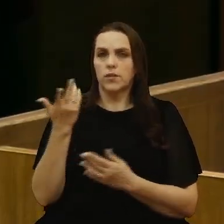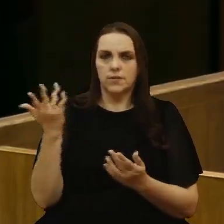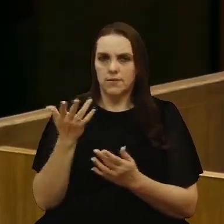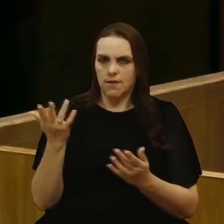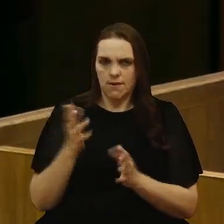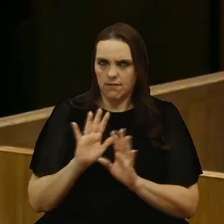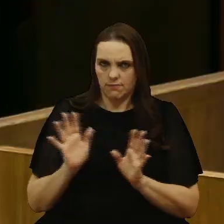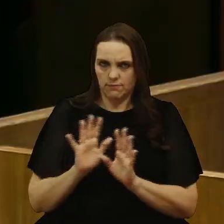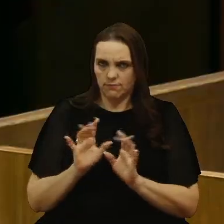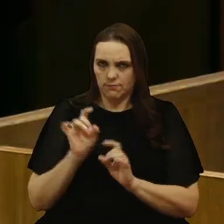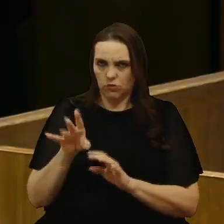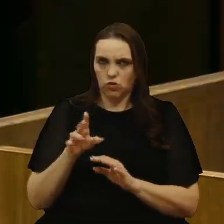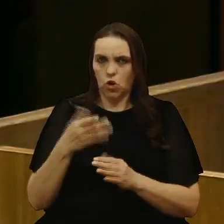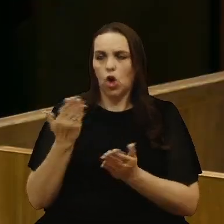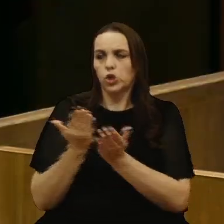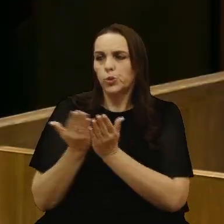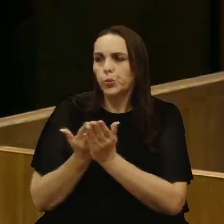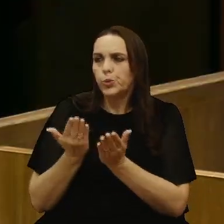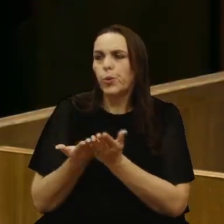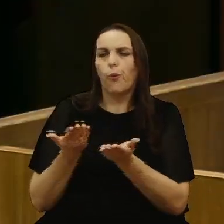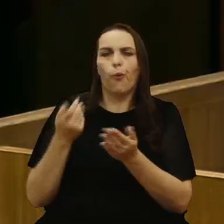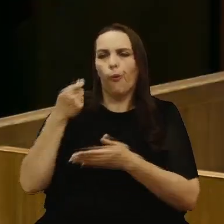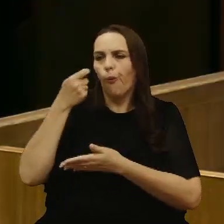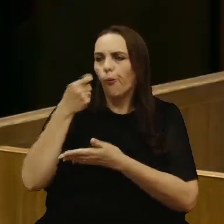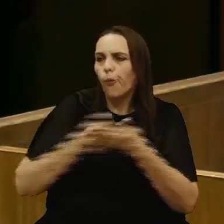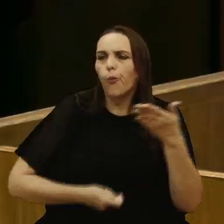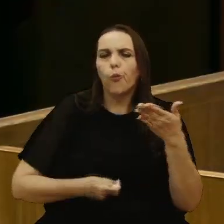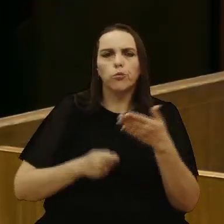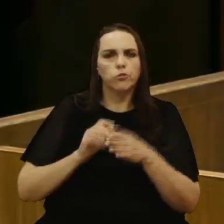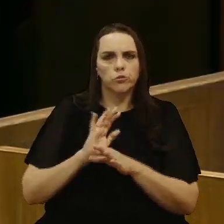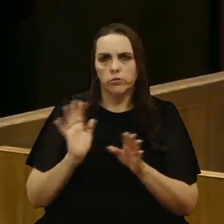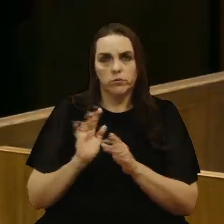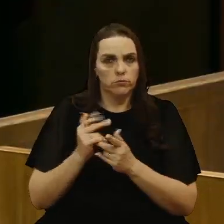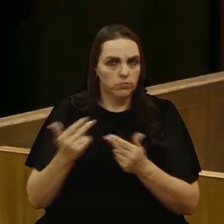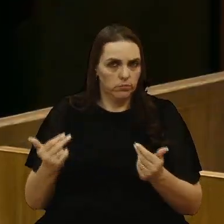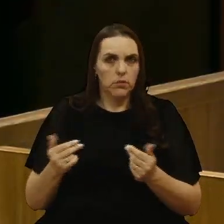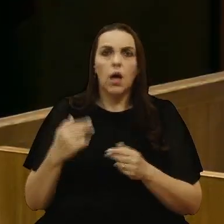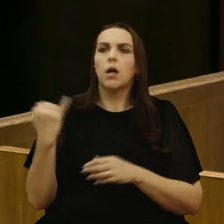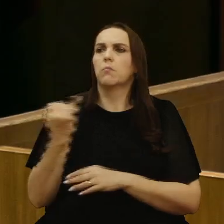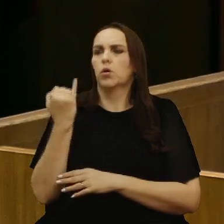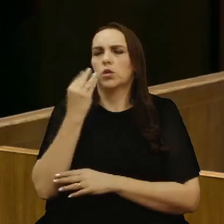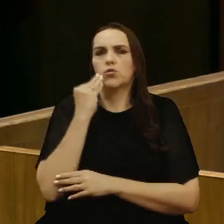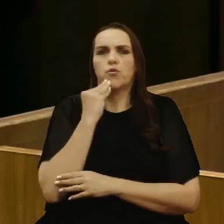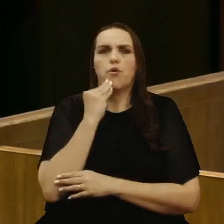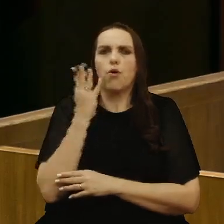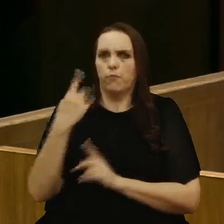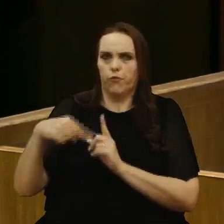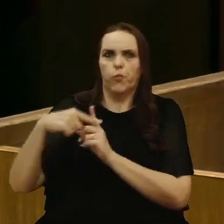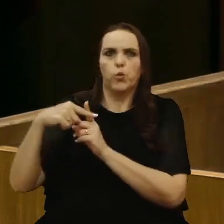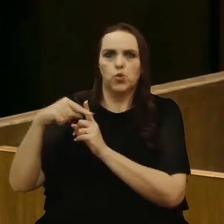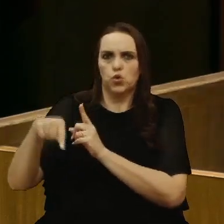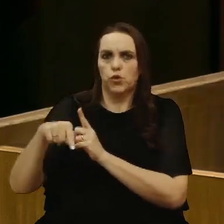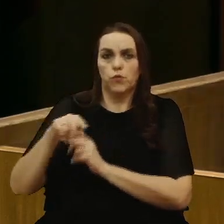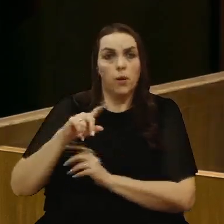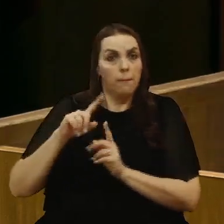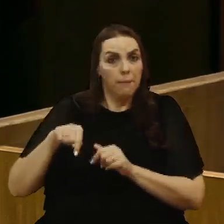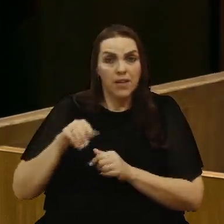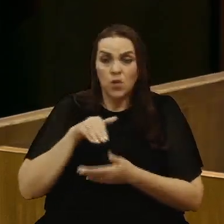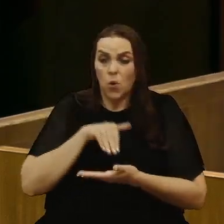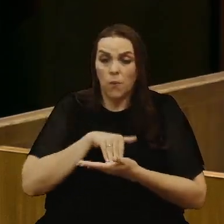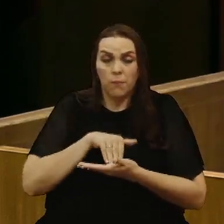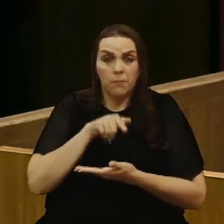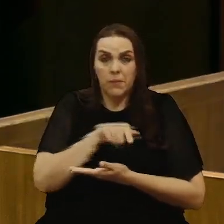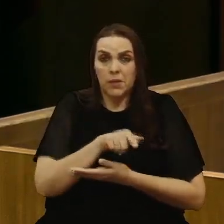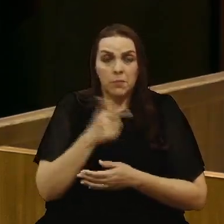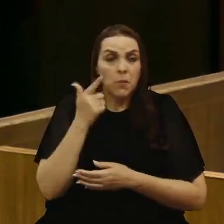para valorizar quem estudou, quem fez o concurso e tudo mais, que isso é muito válido e positivo. Não, é no mínimo